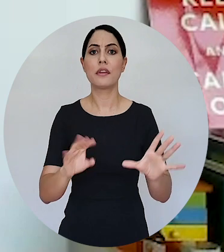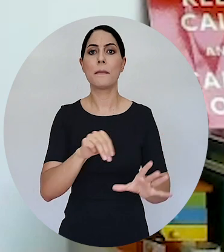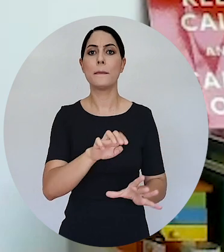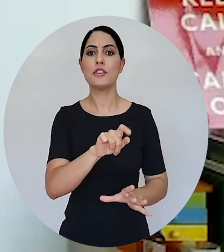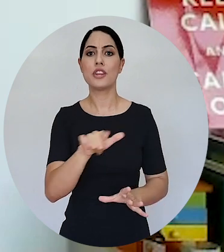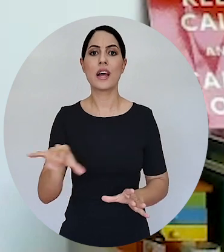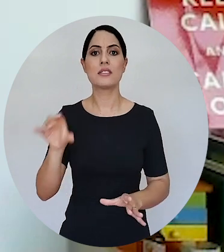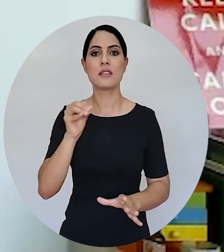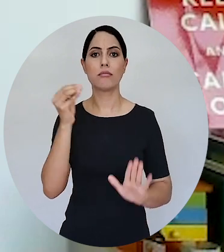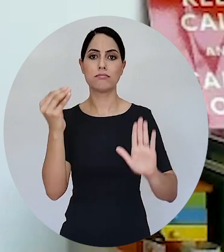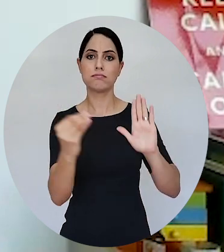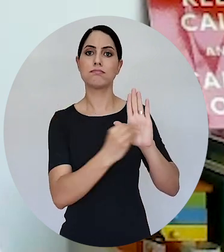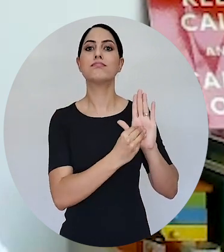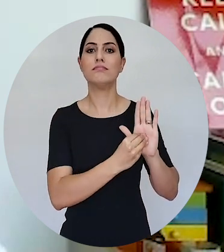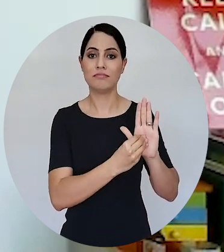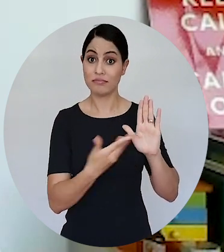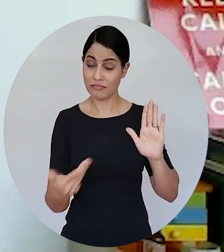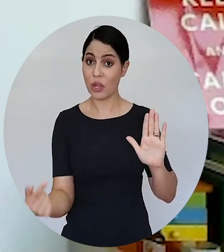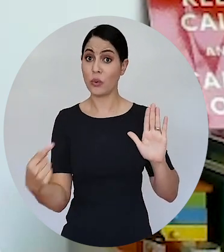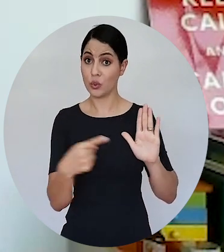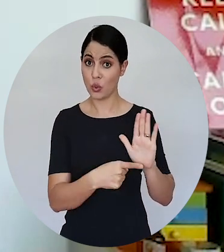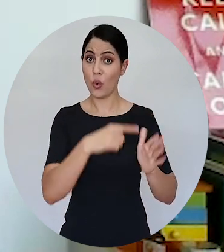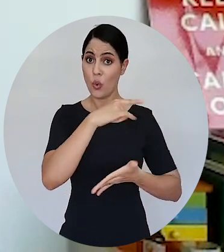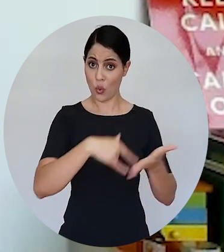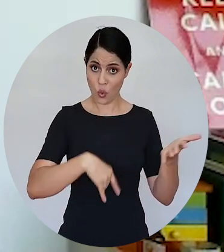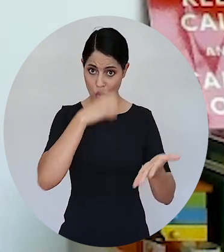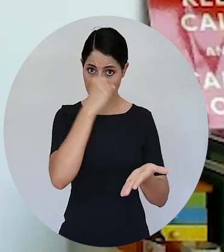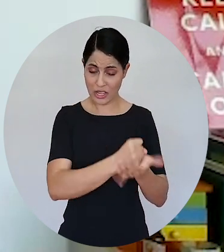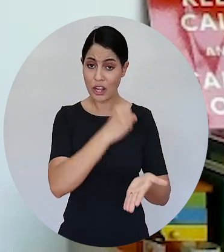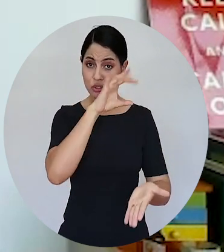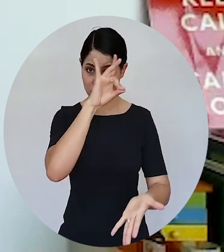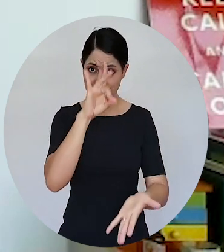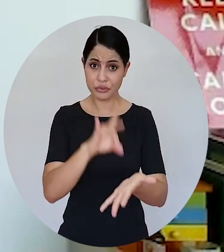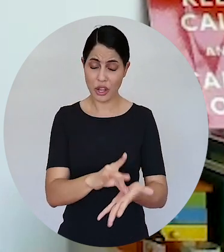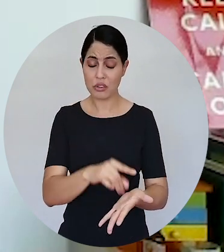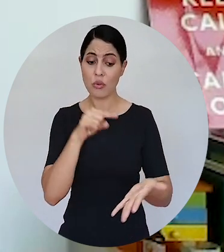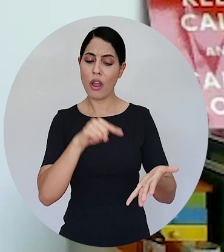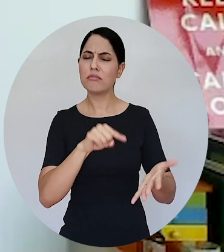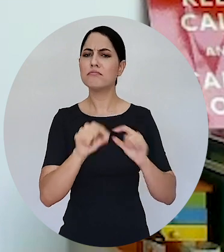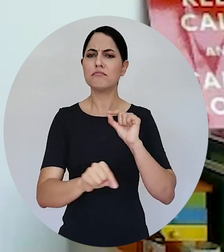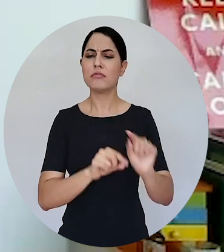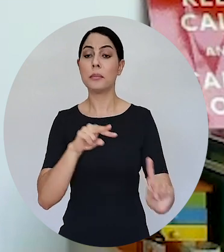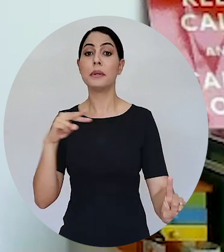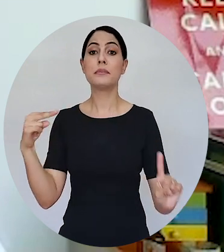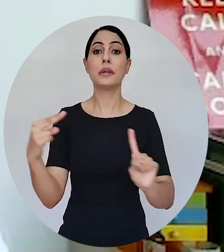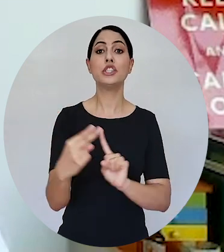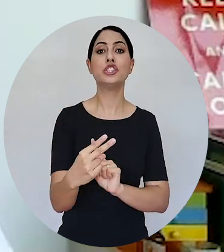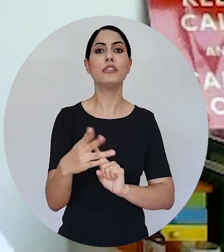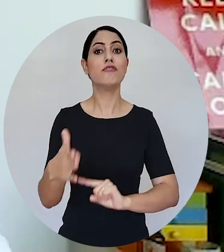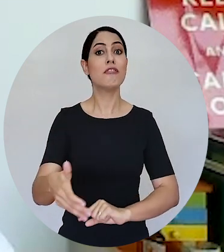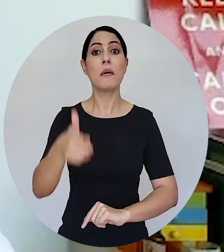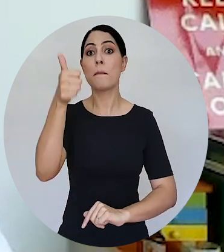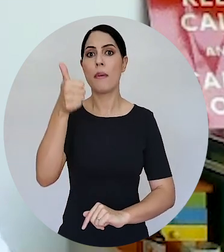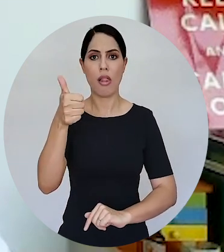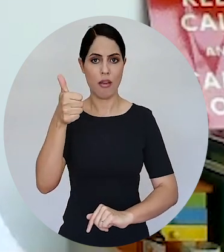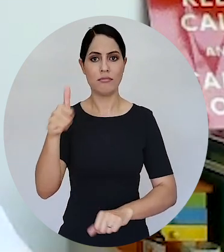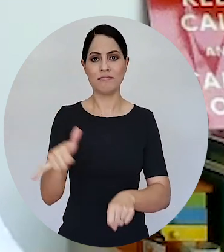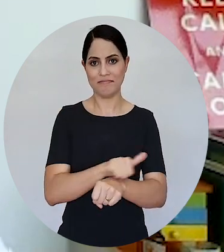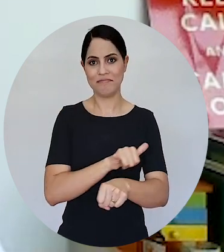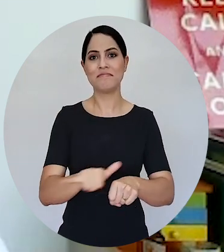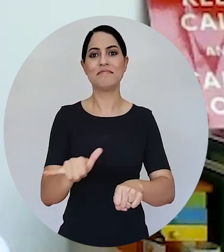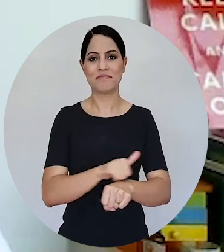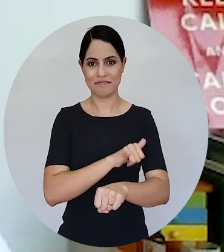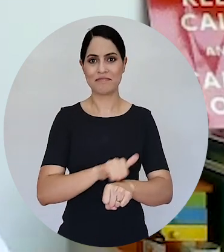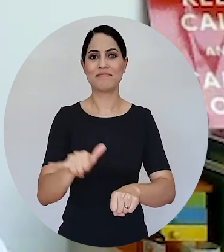a mediação. Então, um bom contrato, um contrato eficiente, é aquele contrato que enxerga a melhor forma, a